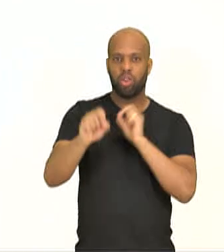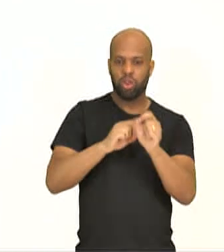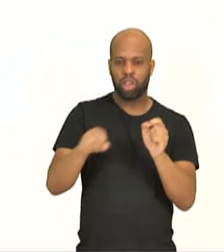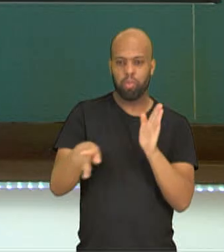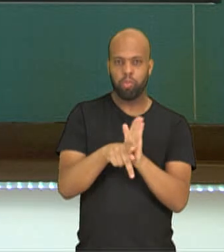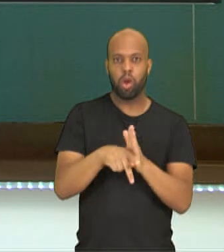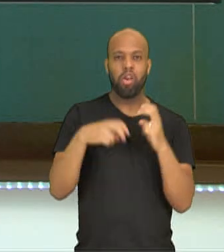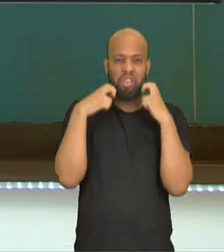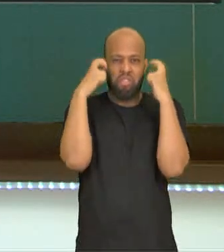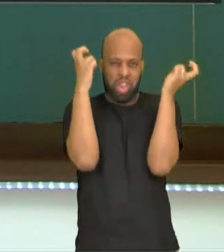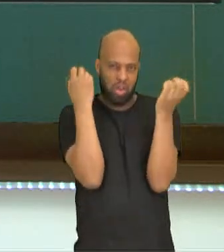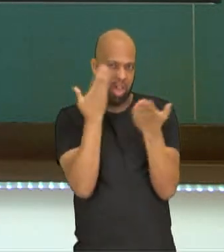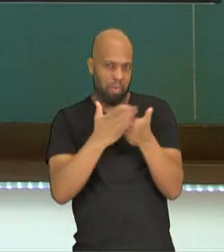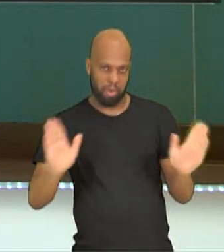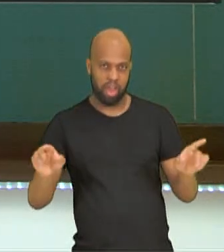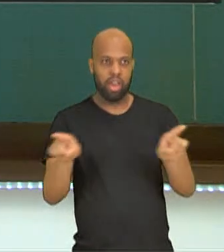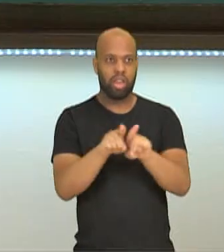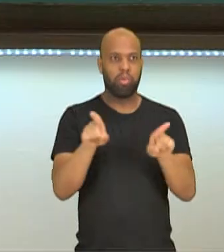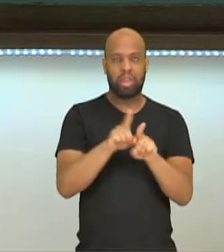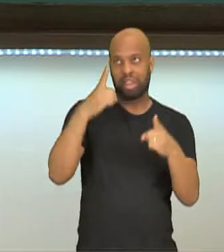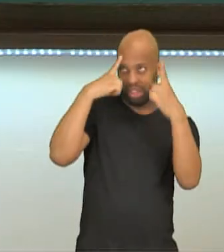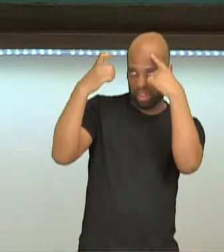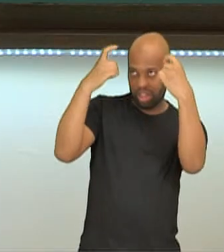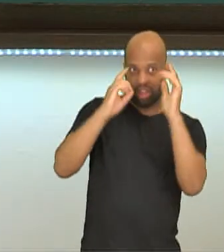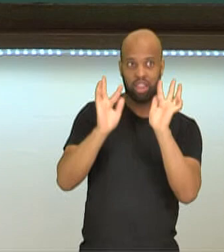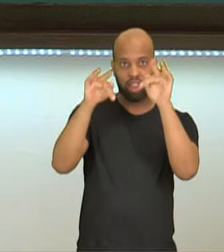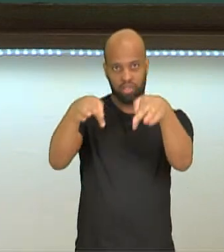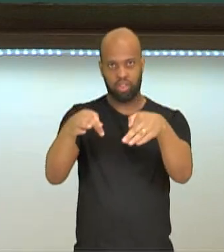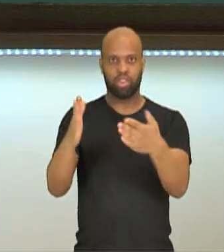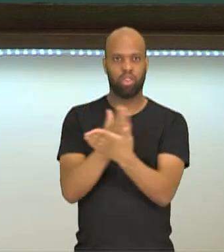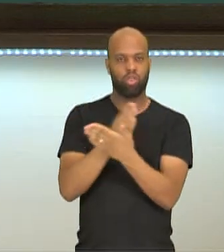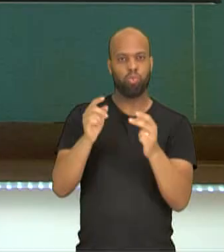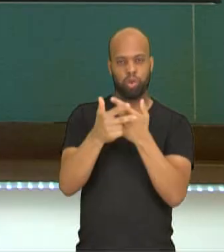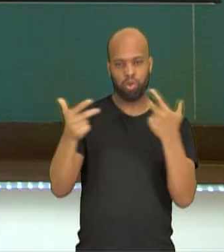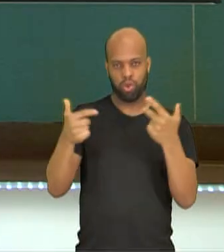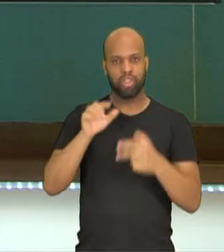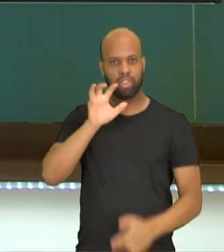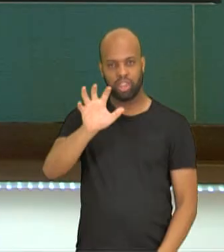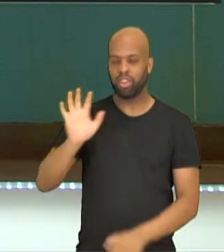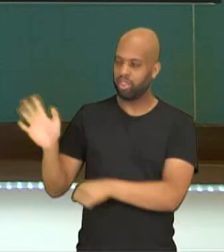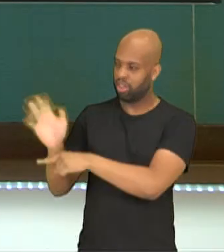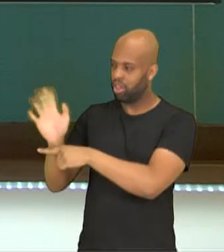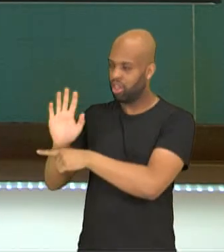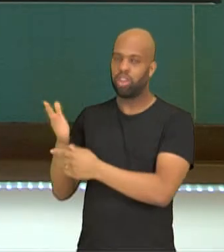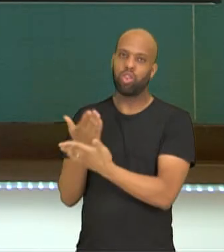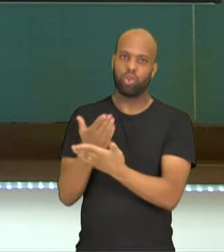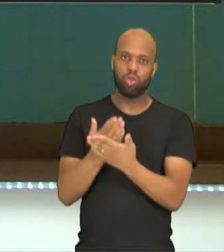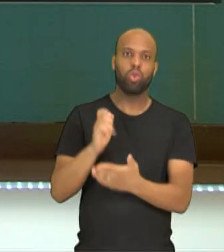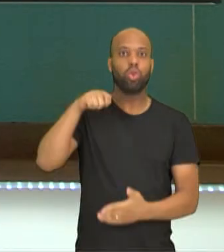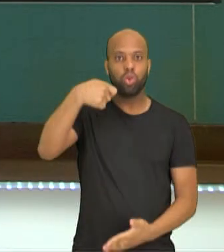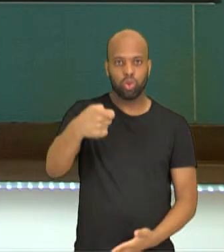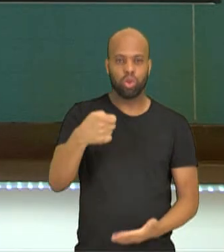temos quebra-gelo, toque confiança, criatividade e fechamento. Então é isso, pessoal. Nesse